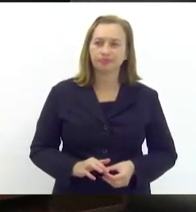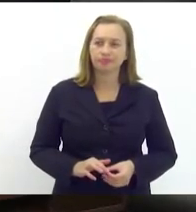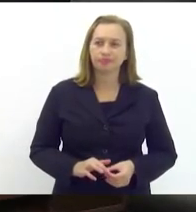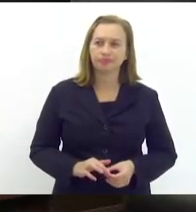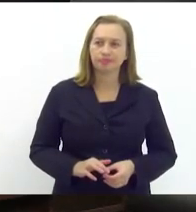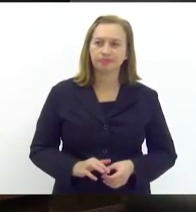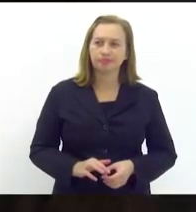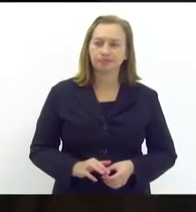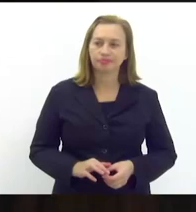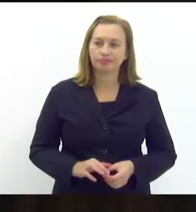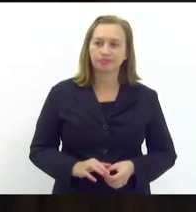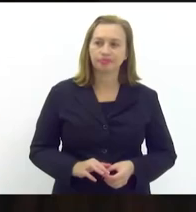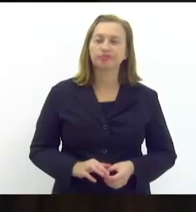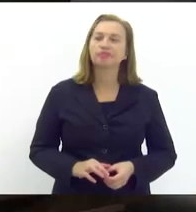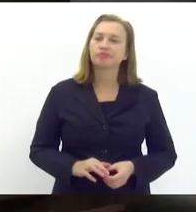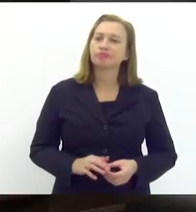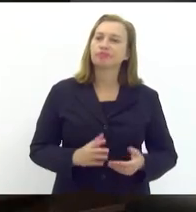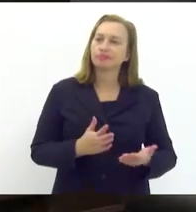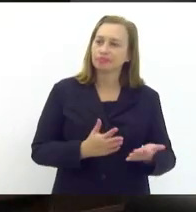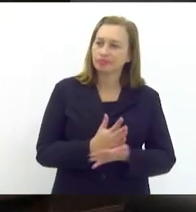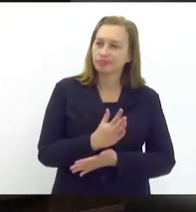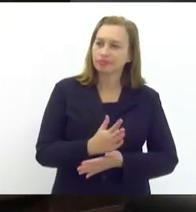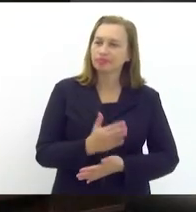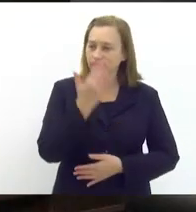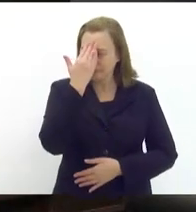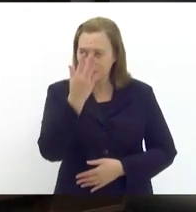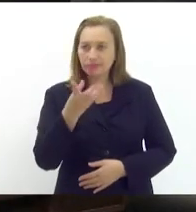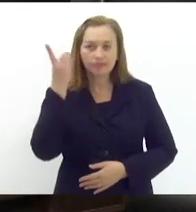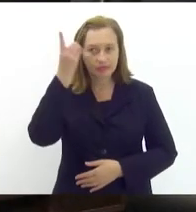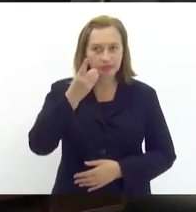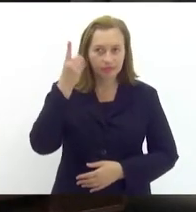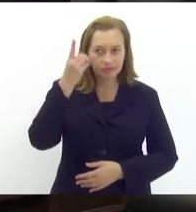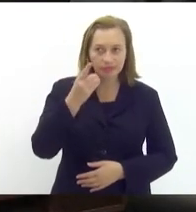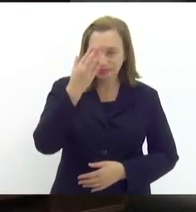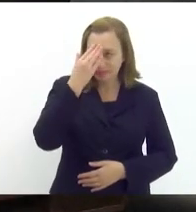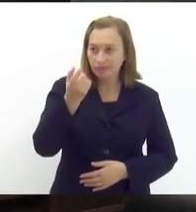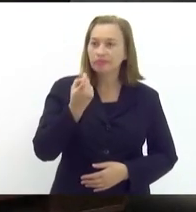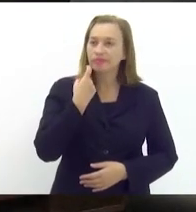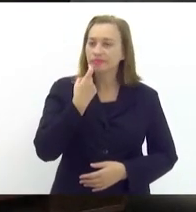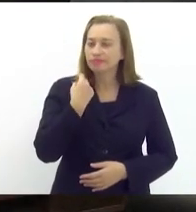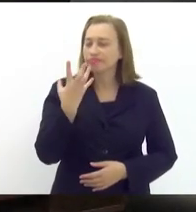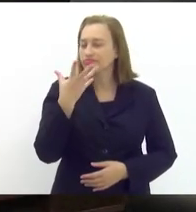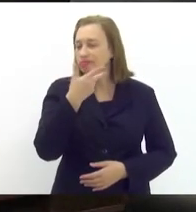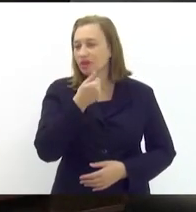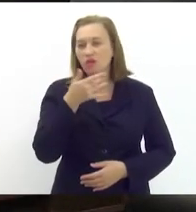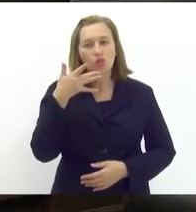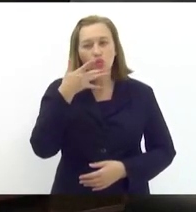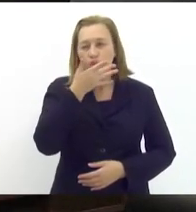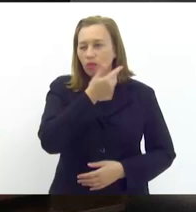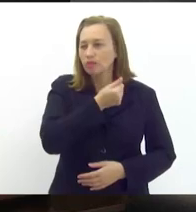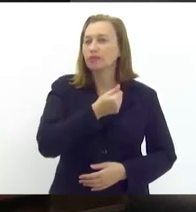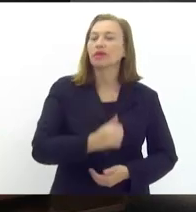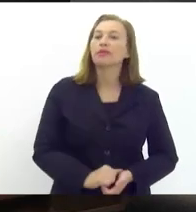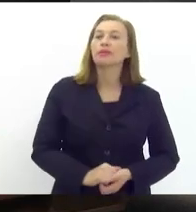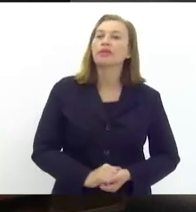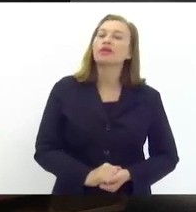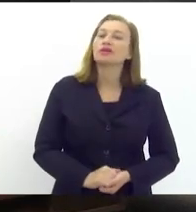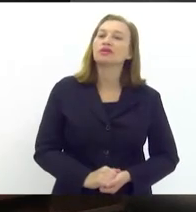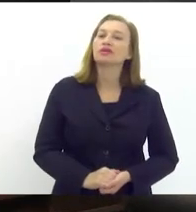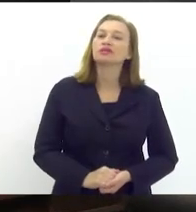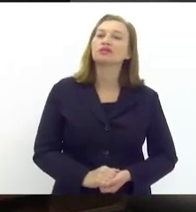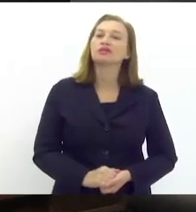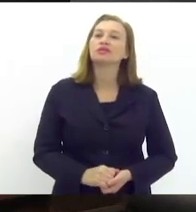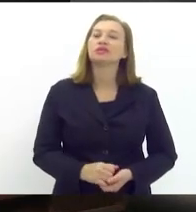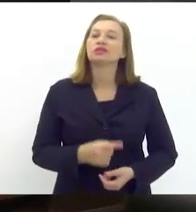só para ficar registrado Obrigado Deputado agradecer o peixe maravilhoso gigante com os pareceres